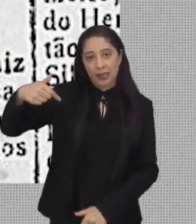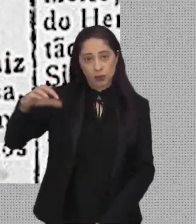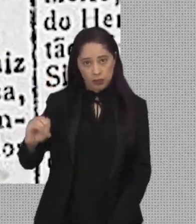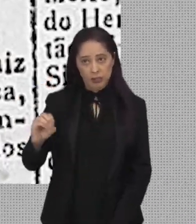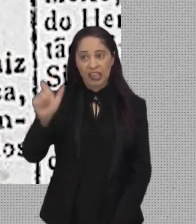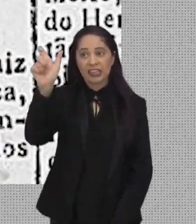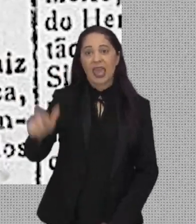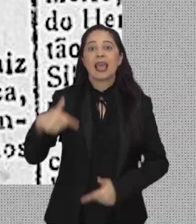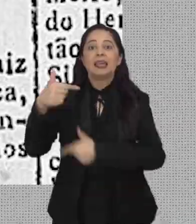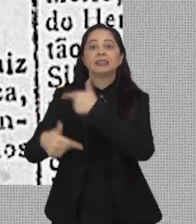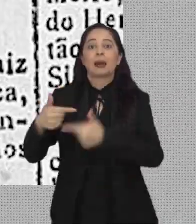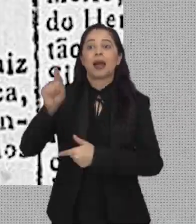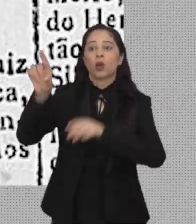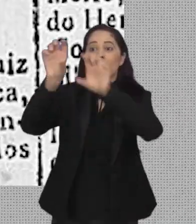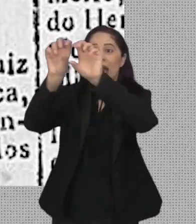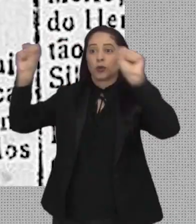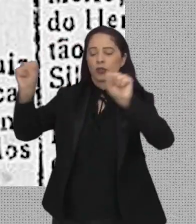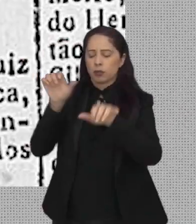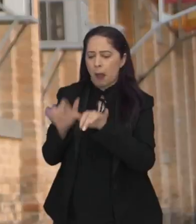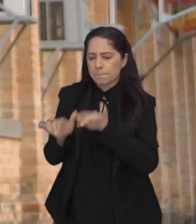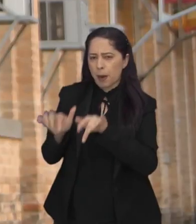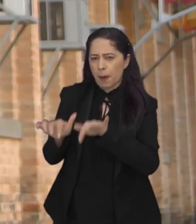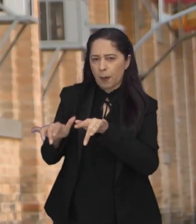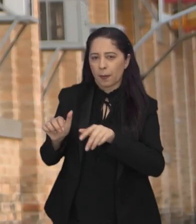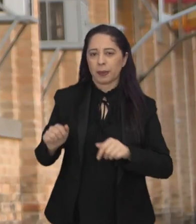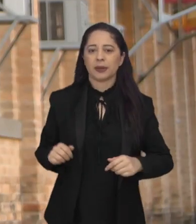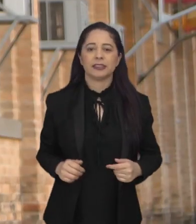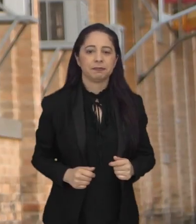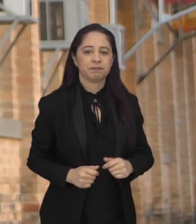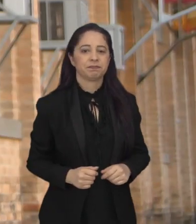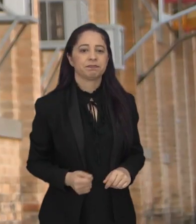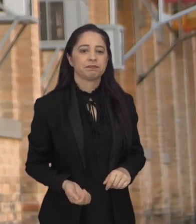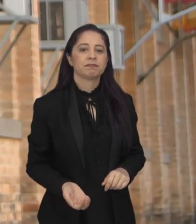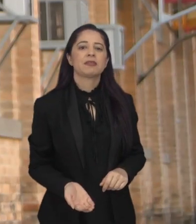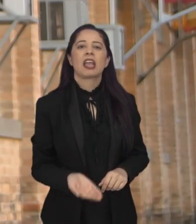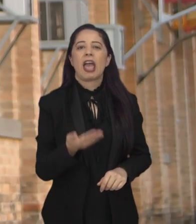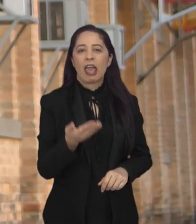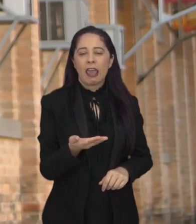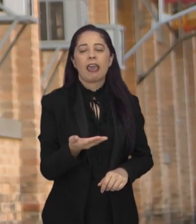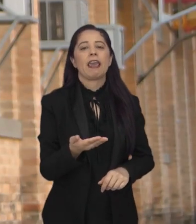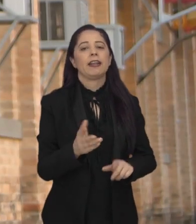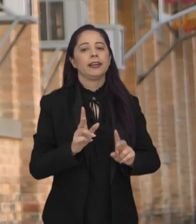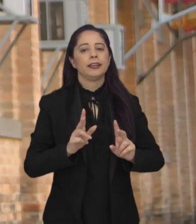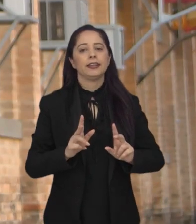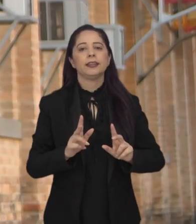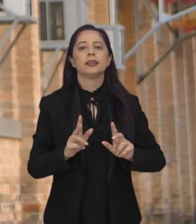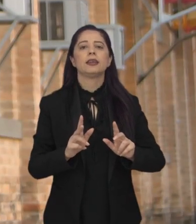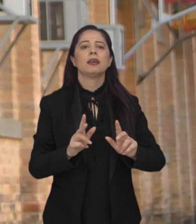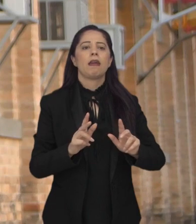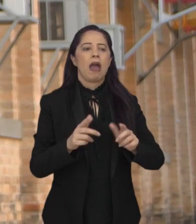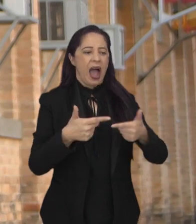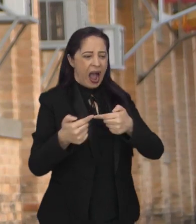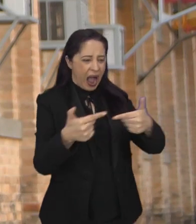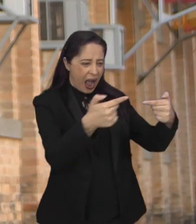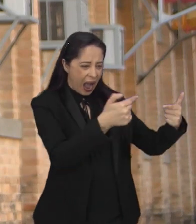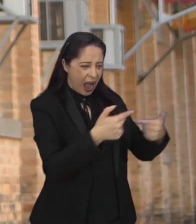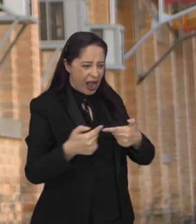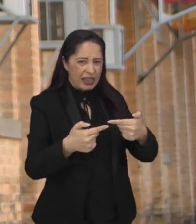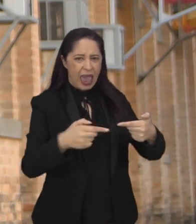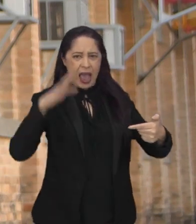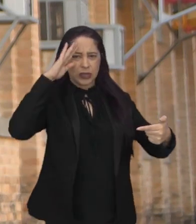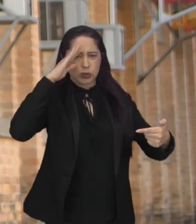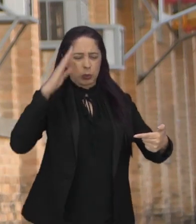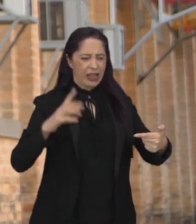tornou escrivão de paz e subdelegado. Na juventude dele, depois saindo da Guarda Nacional, ele passa a ser escrivão